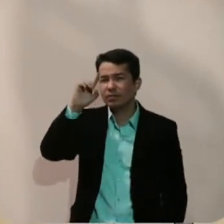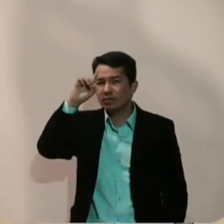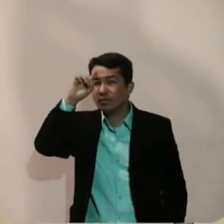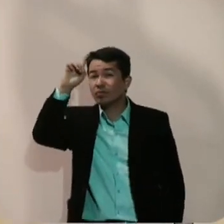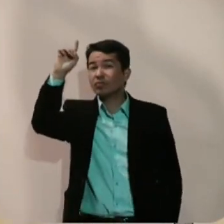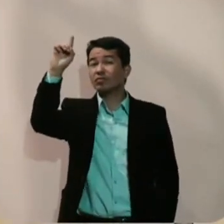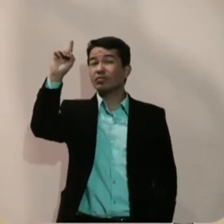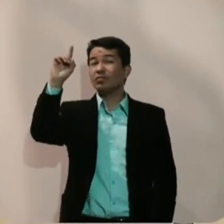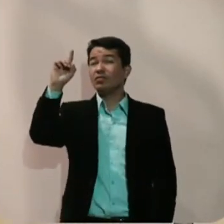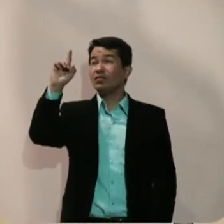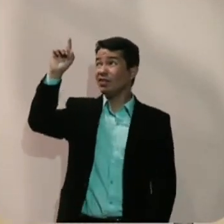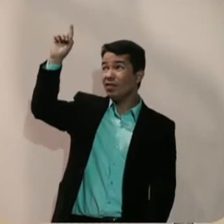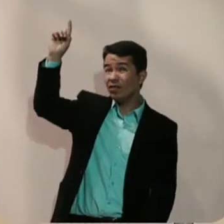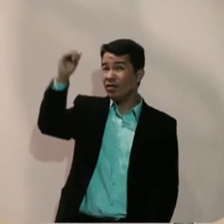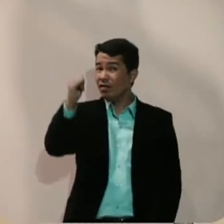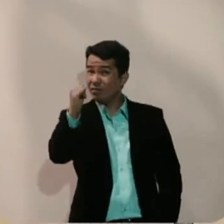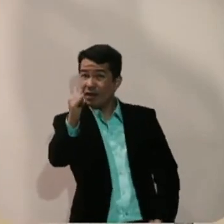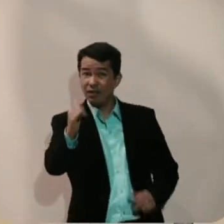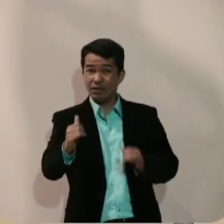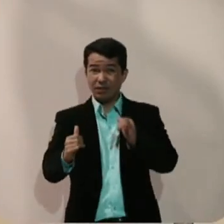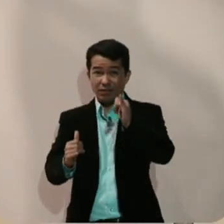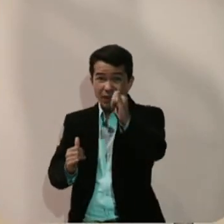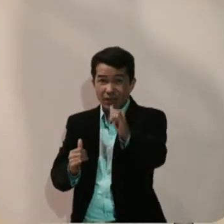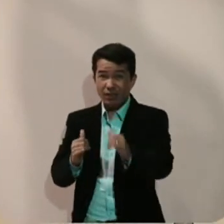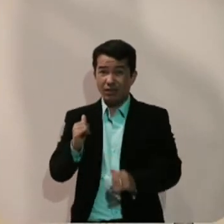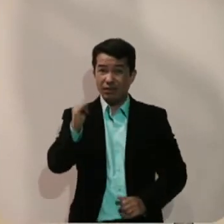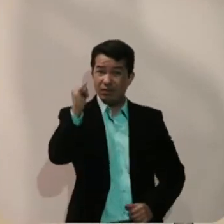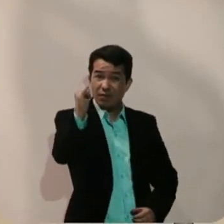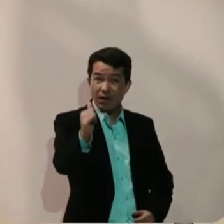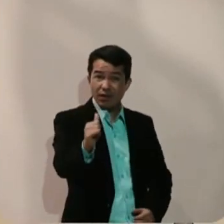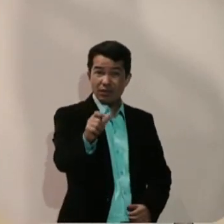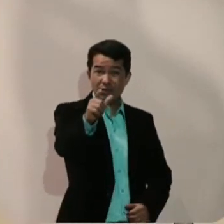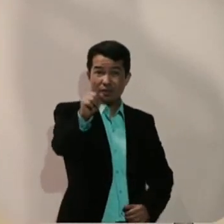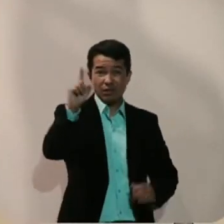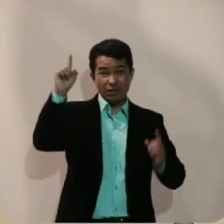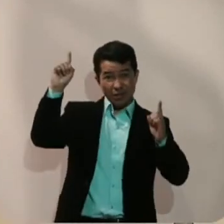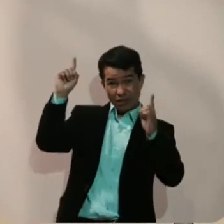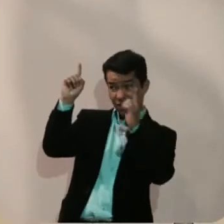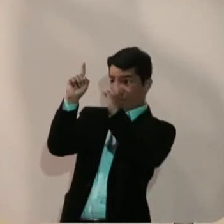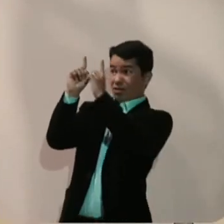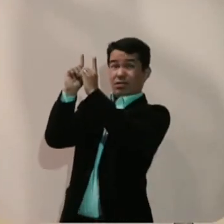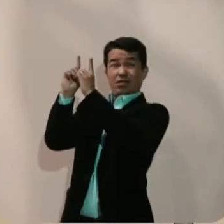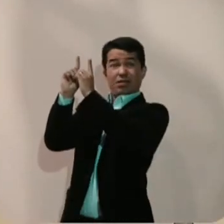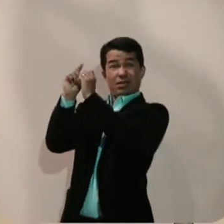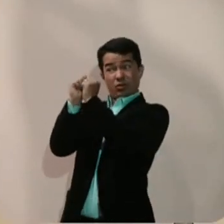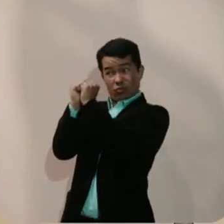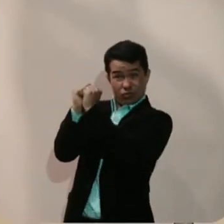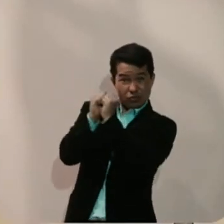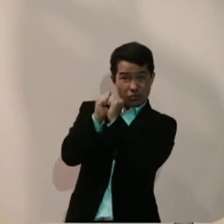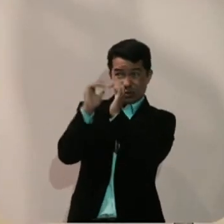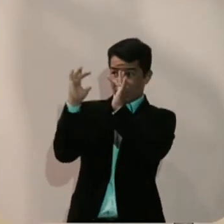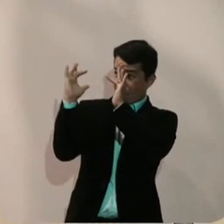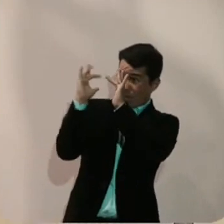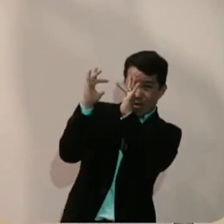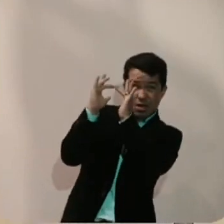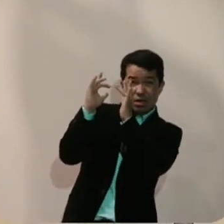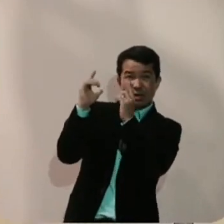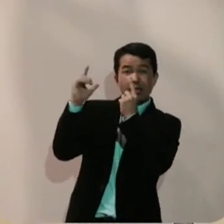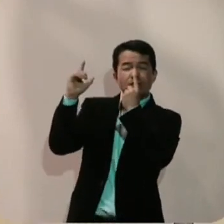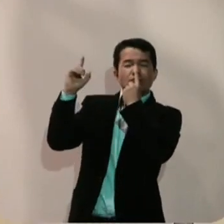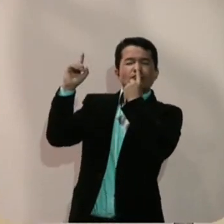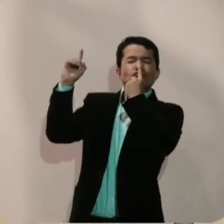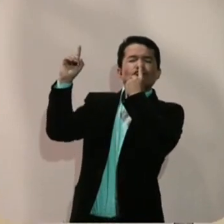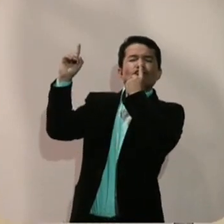dei oportunidades de você me abraçar e ter comunhão diferenciada comigo. Você